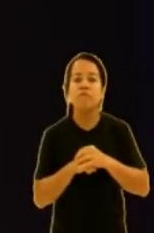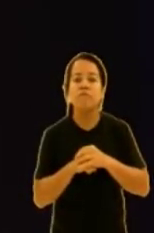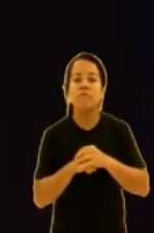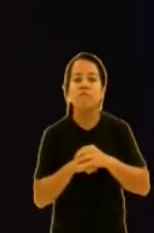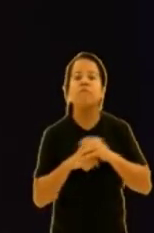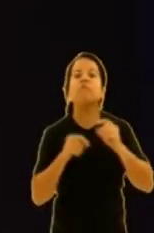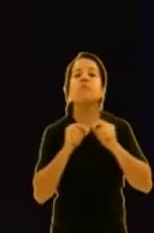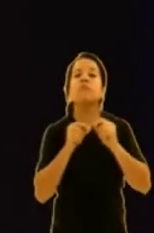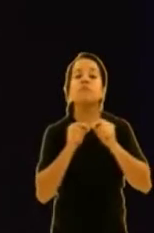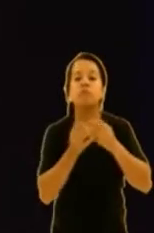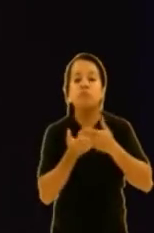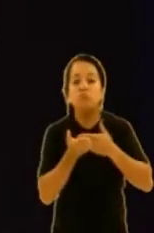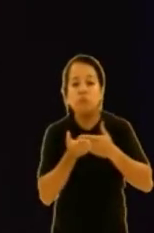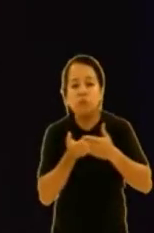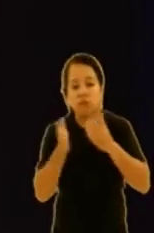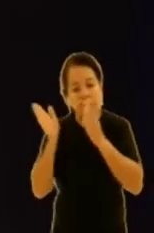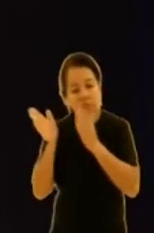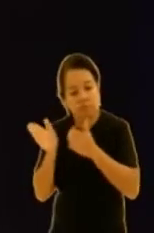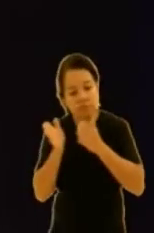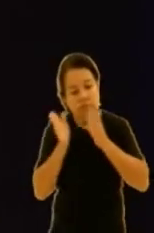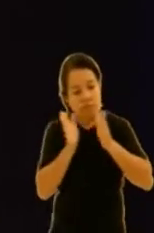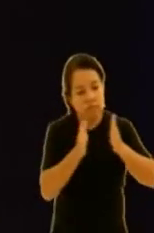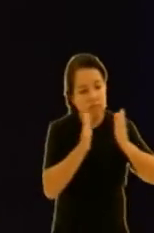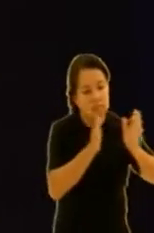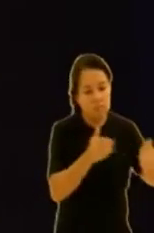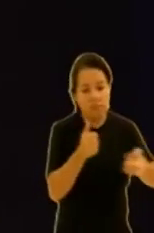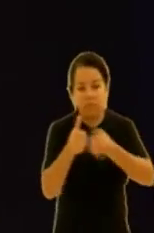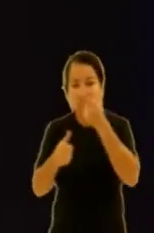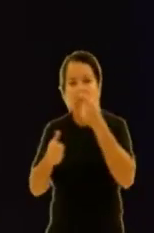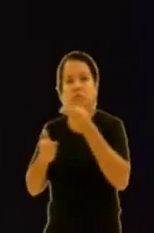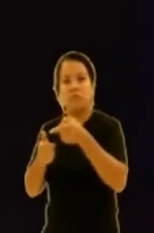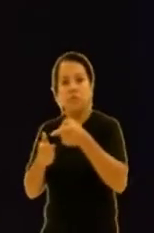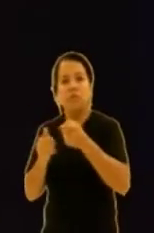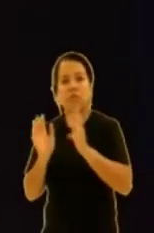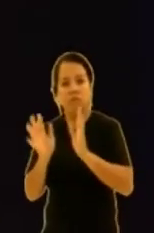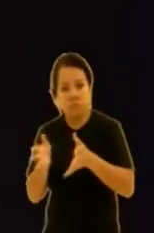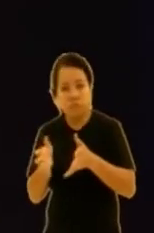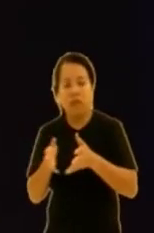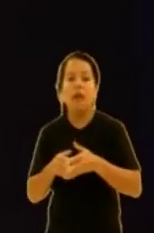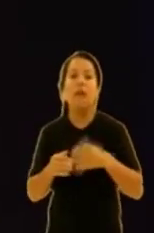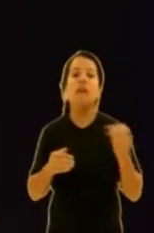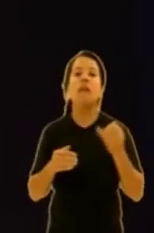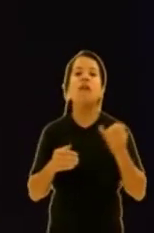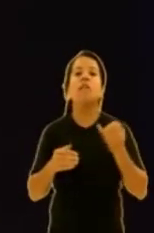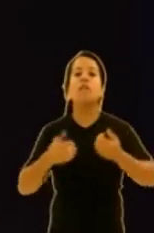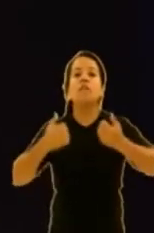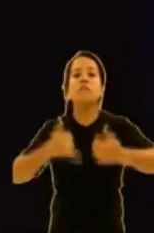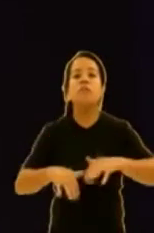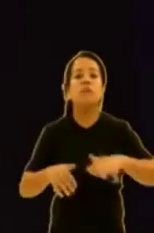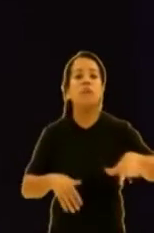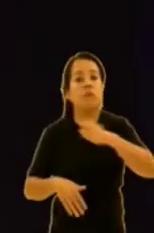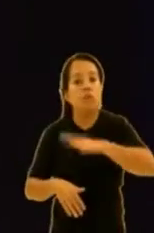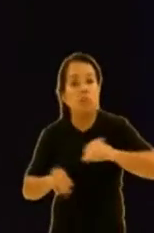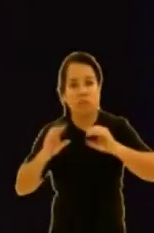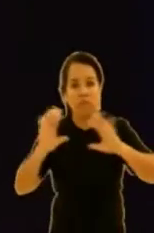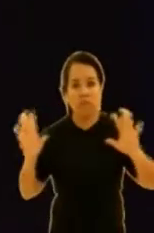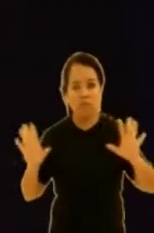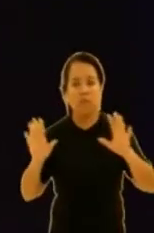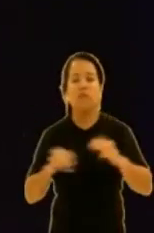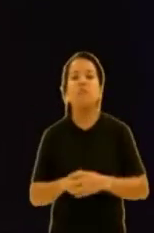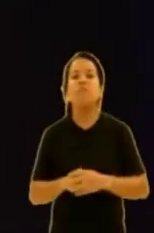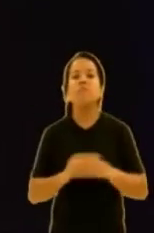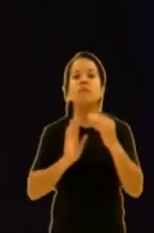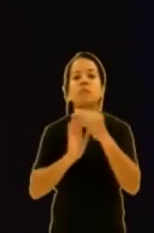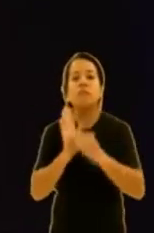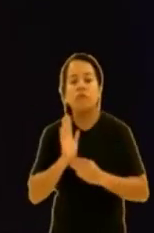a etapa inicial. Ela tem uma diferença, e isso é importante dizer para todos, na metodologia inovadora,